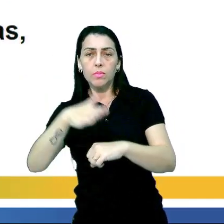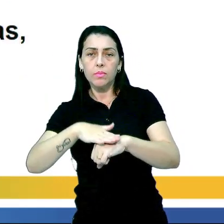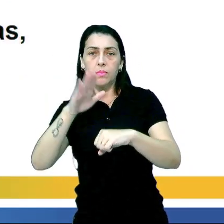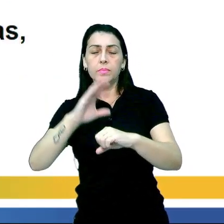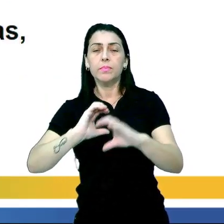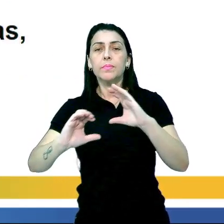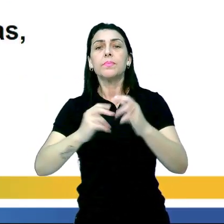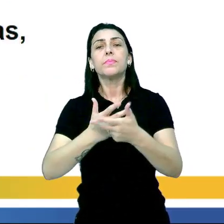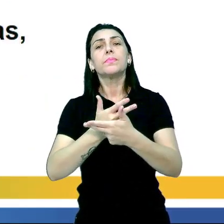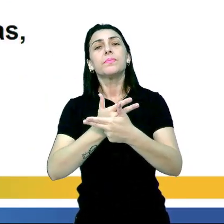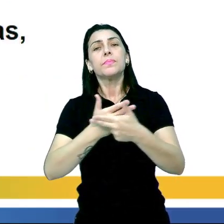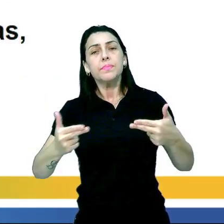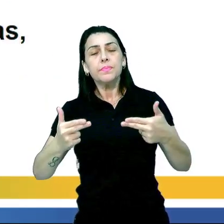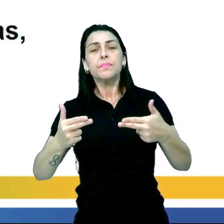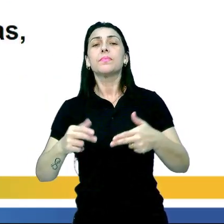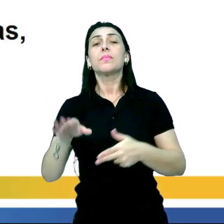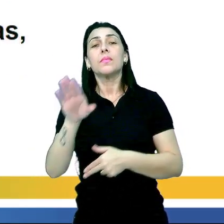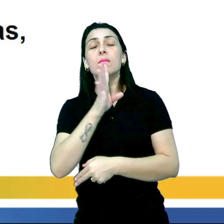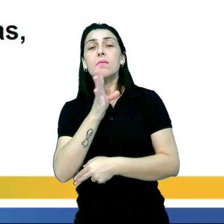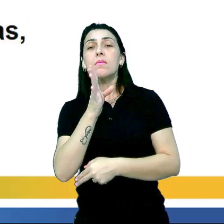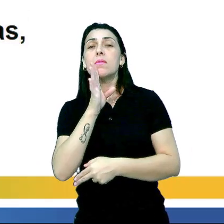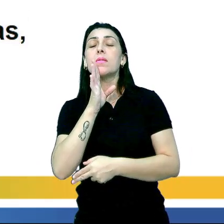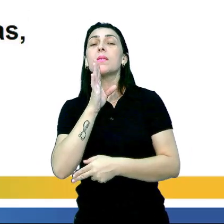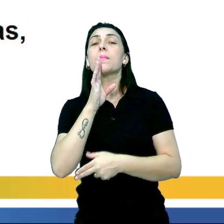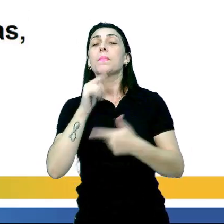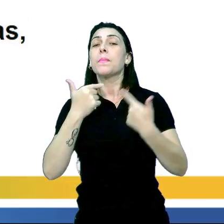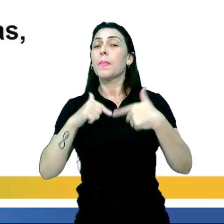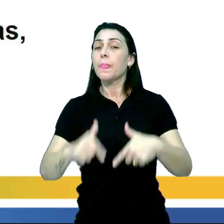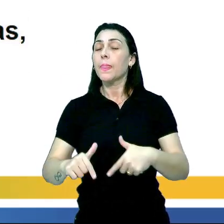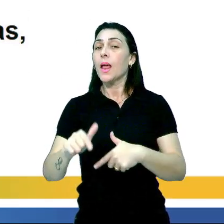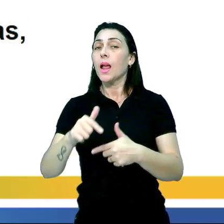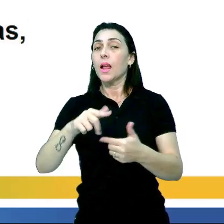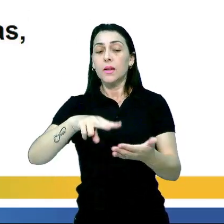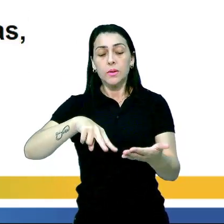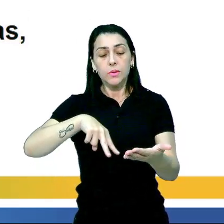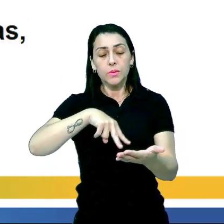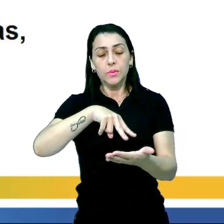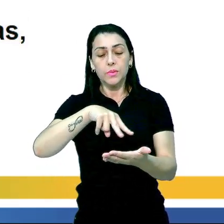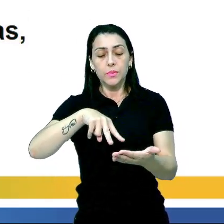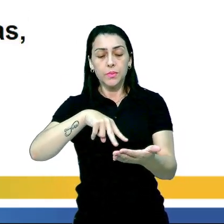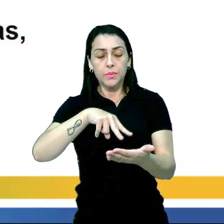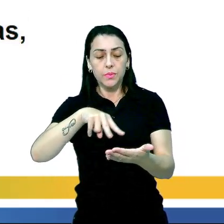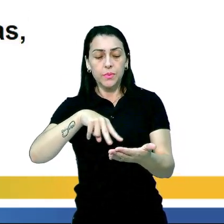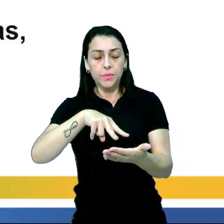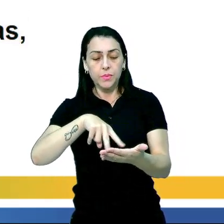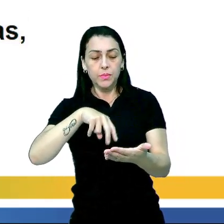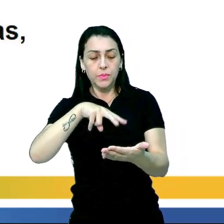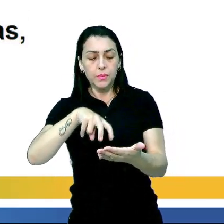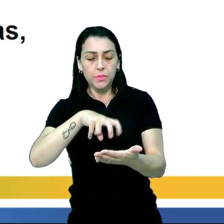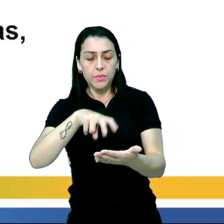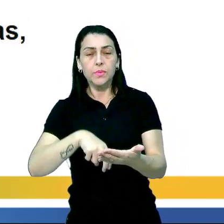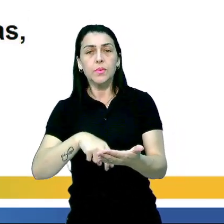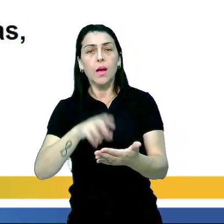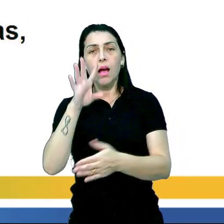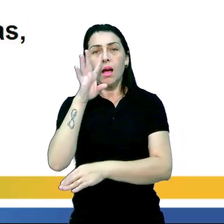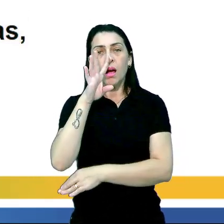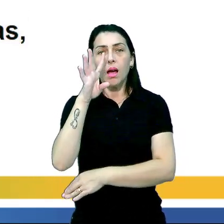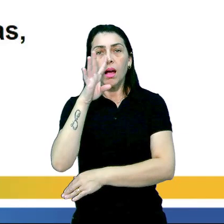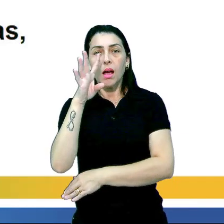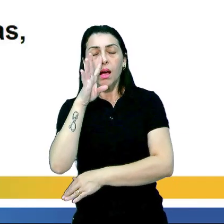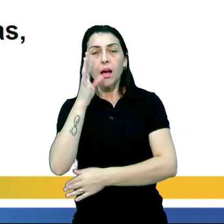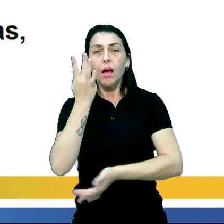mais. E agora vamos conhecer um pouquinho da linguagem não verbal. Quando estamos assistindo uma